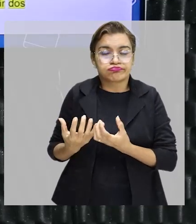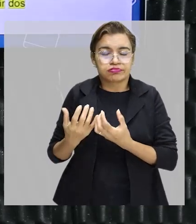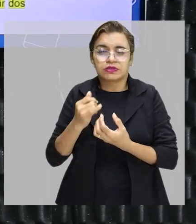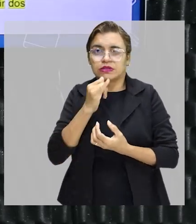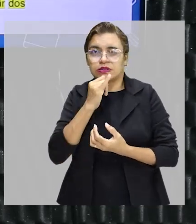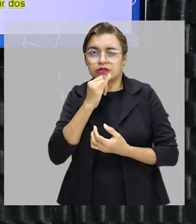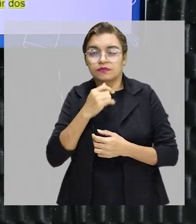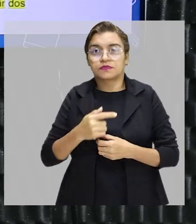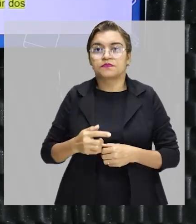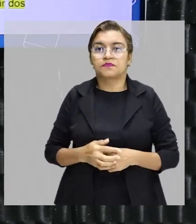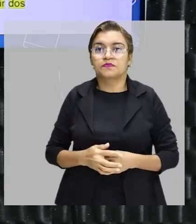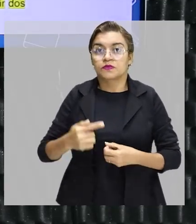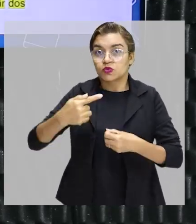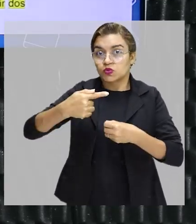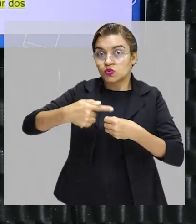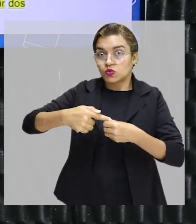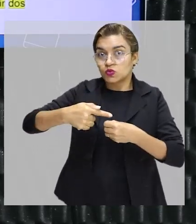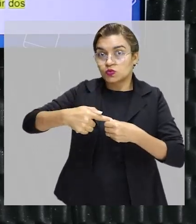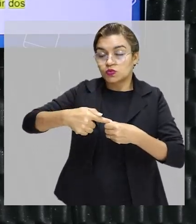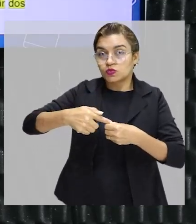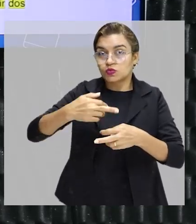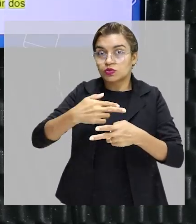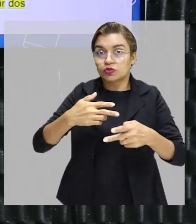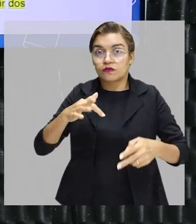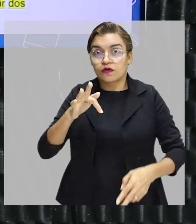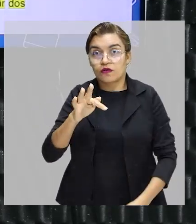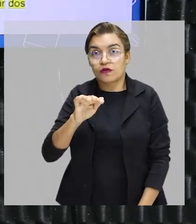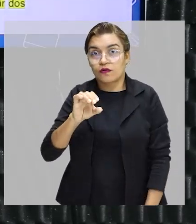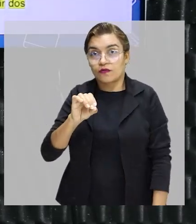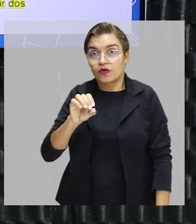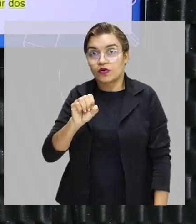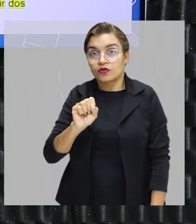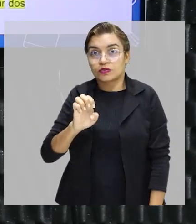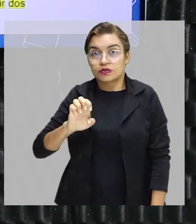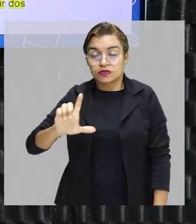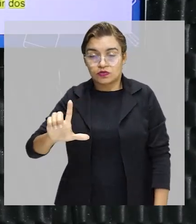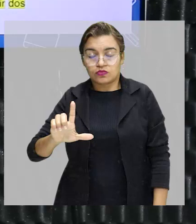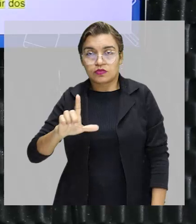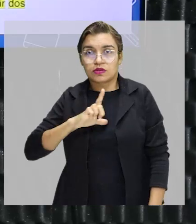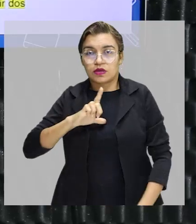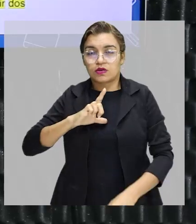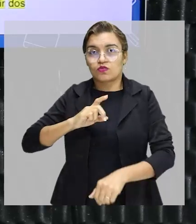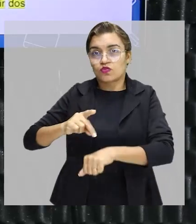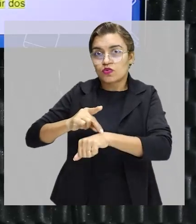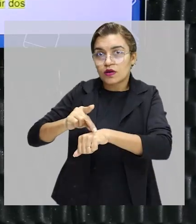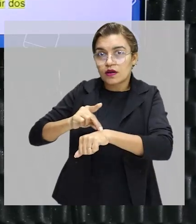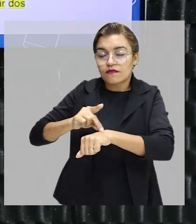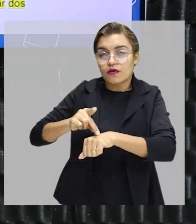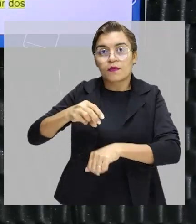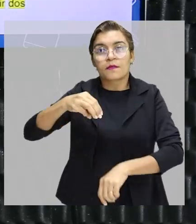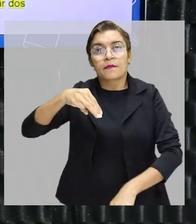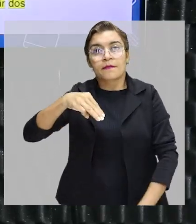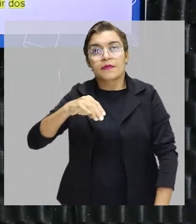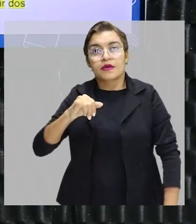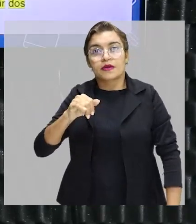Os combustíveis fósseis, né, e aí o carvão mineral, né, ele vai entrar